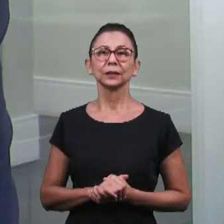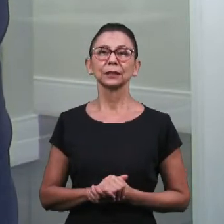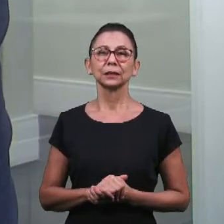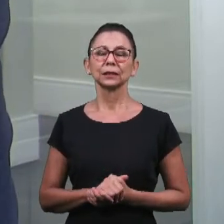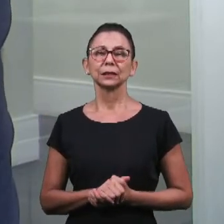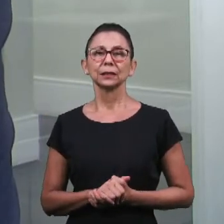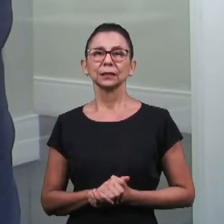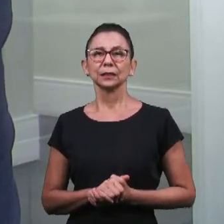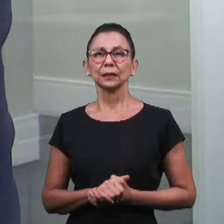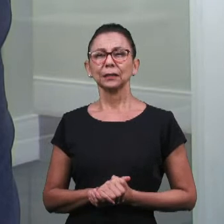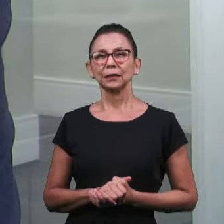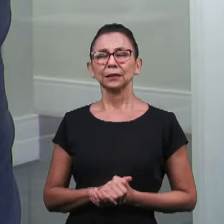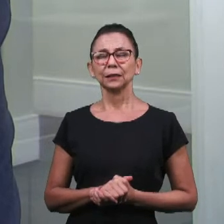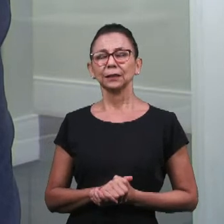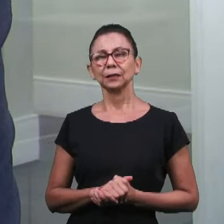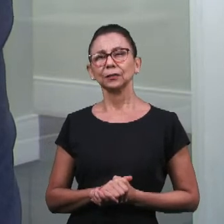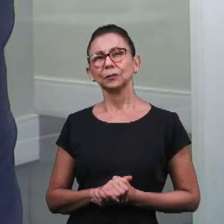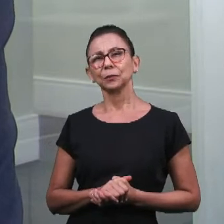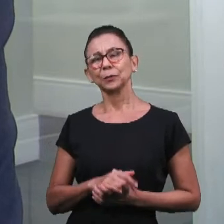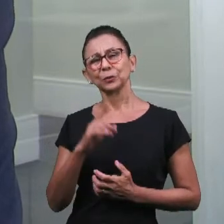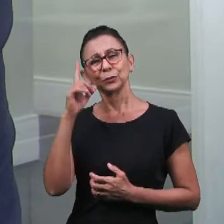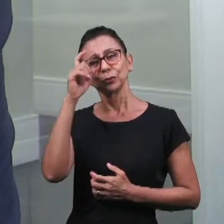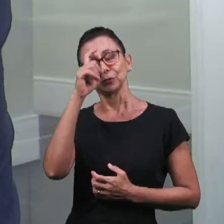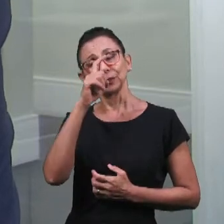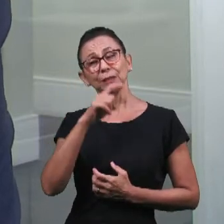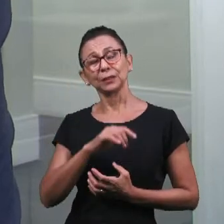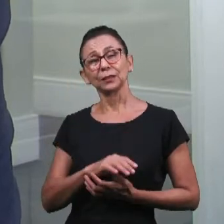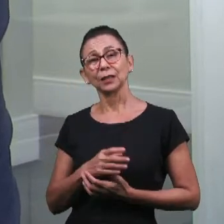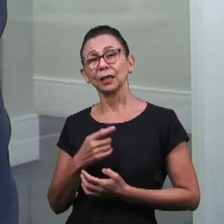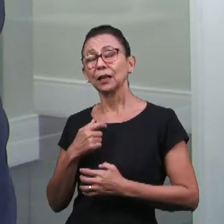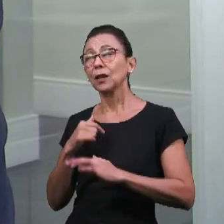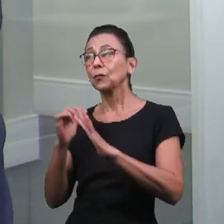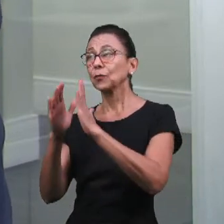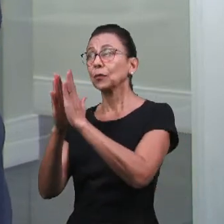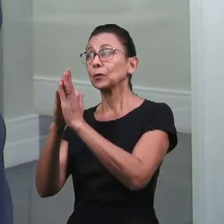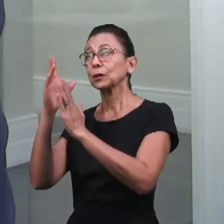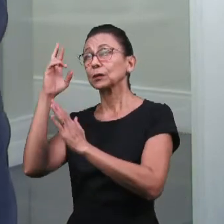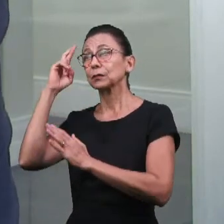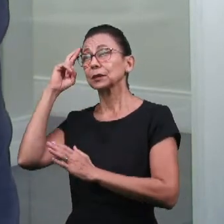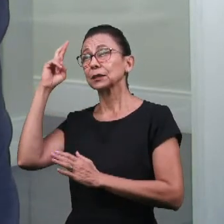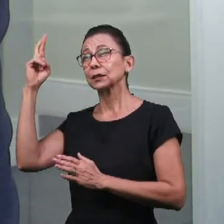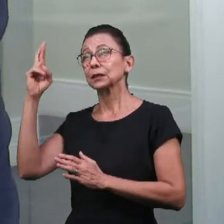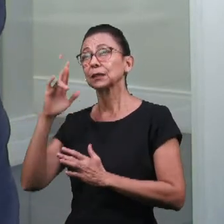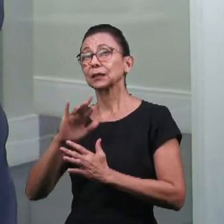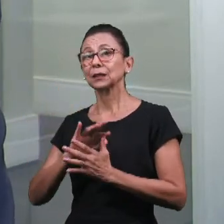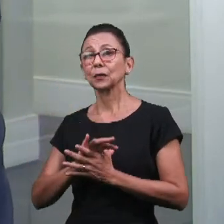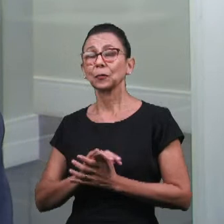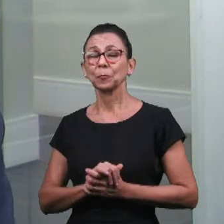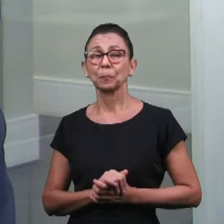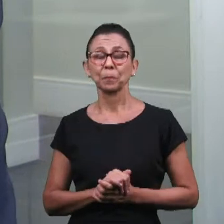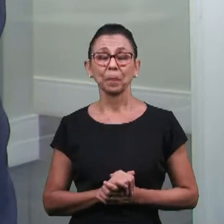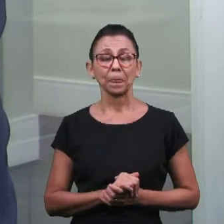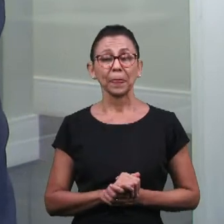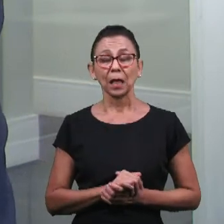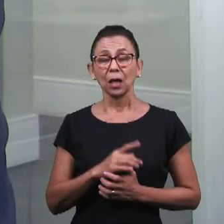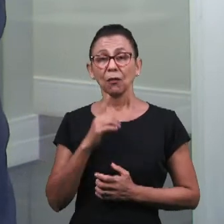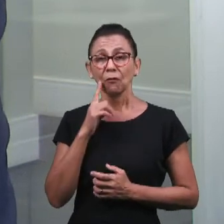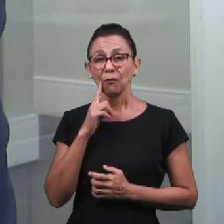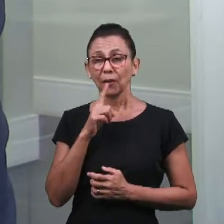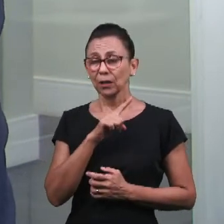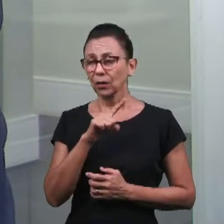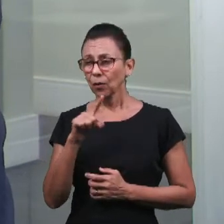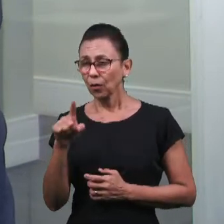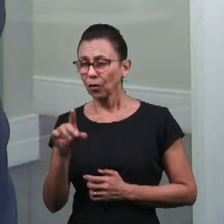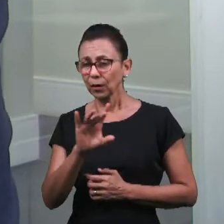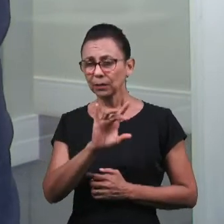Senhor e resolvi dizer para os irmãos ali: olha, eu vou telefonar para cada ovelha que está ferida